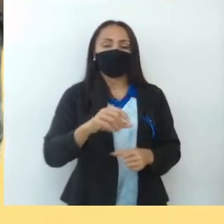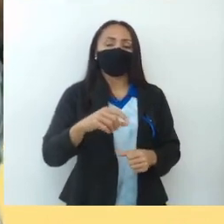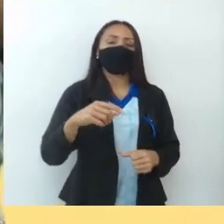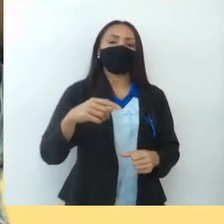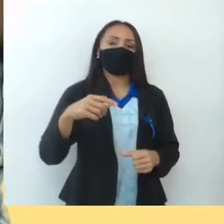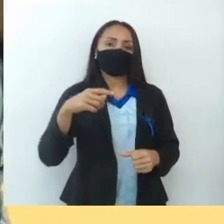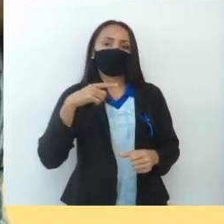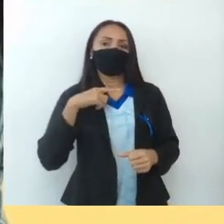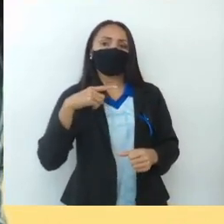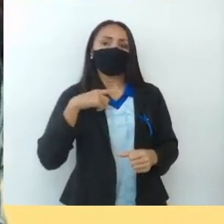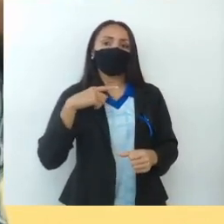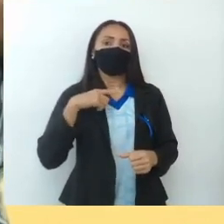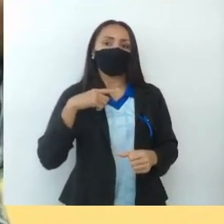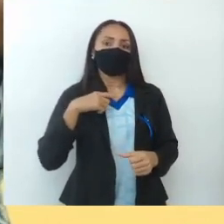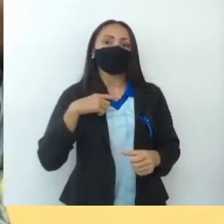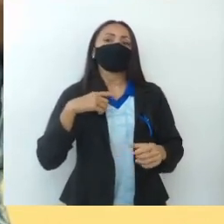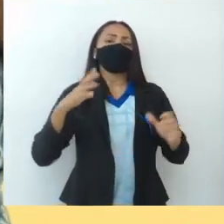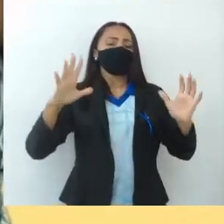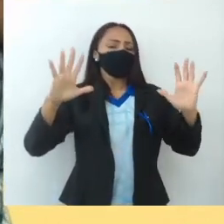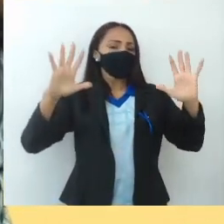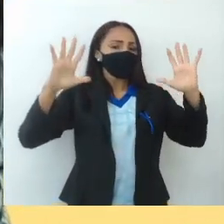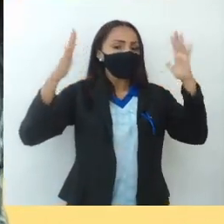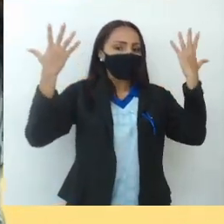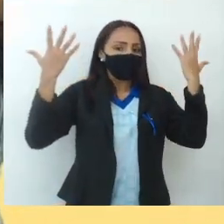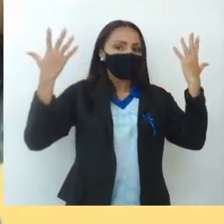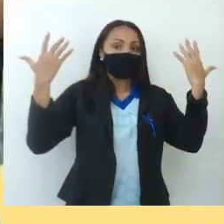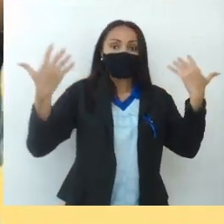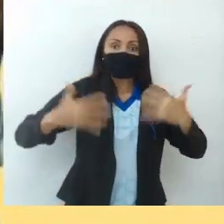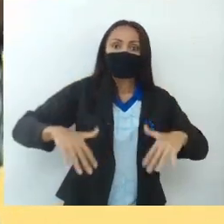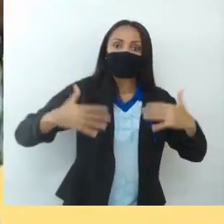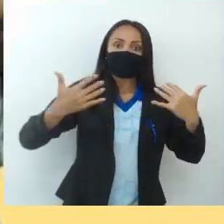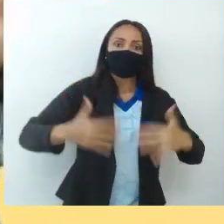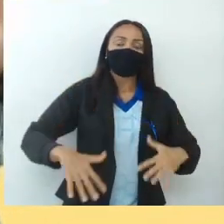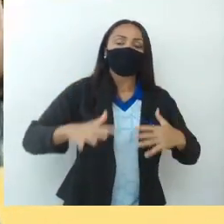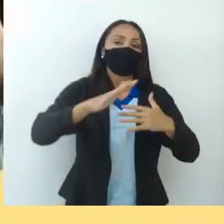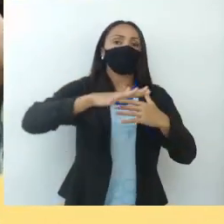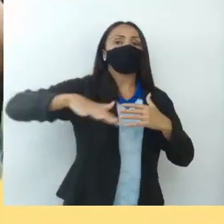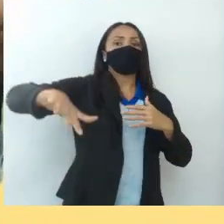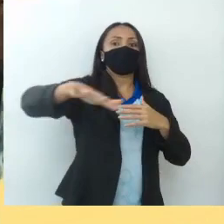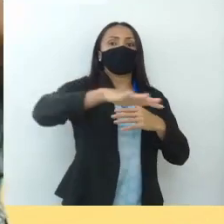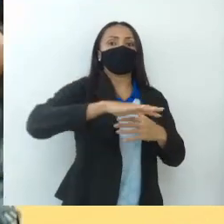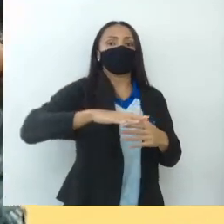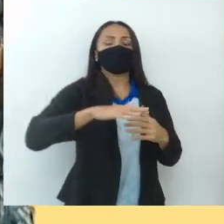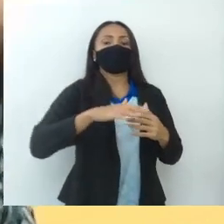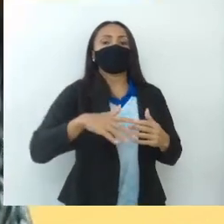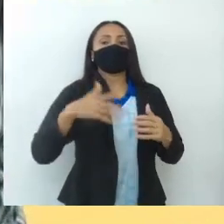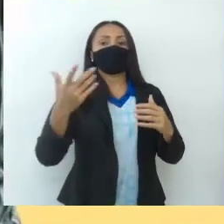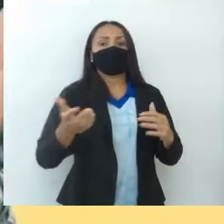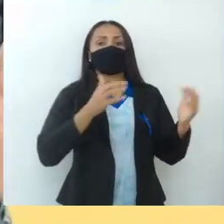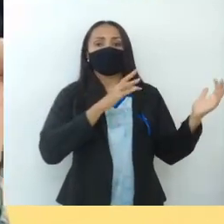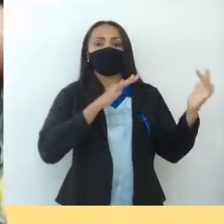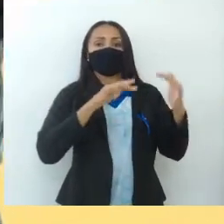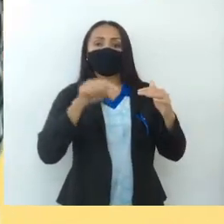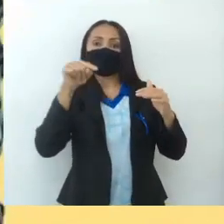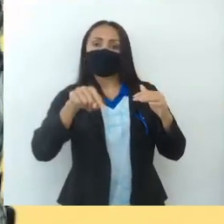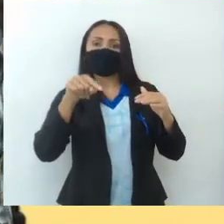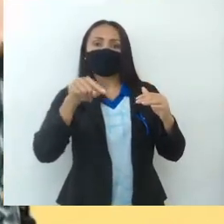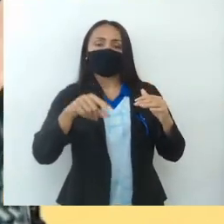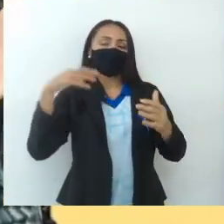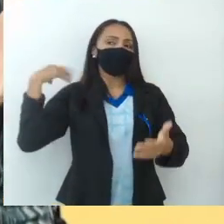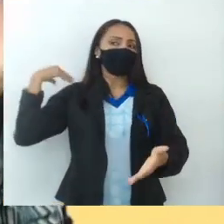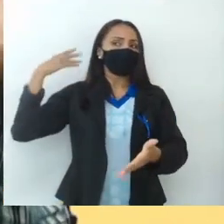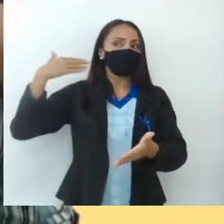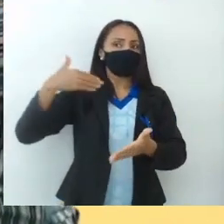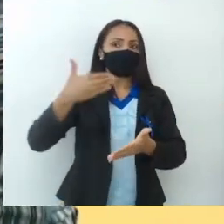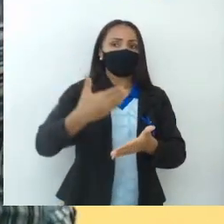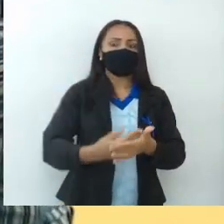grandes eventos, grandes monumentos que ele trouxe, né, com a modernidade e que estão até hoje. O Teatro Santa Isabel